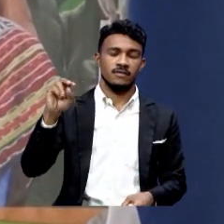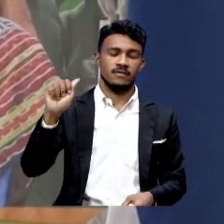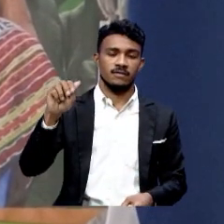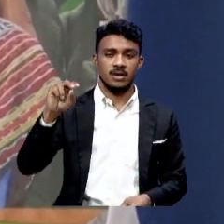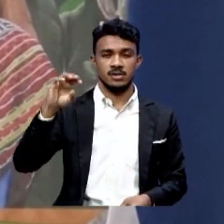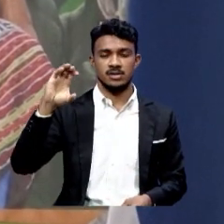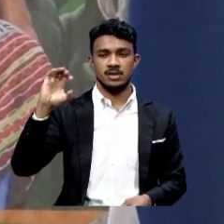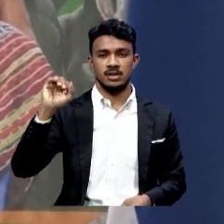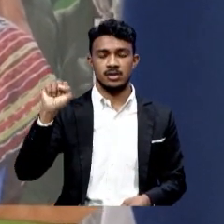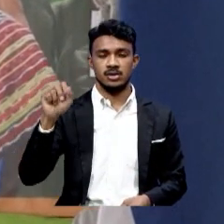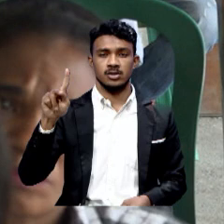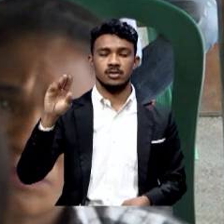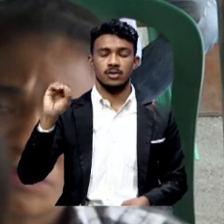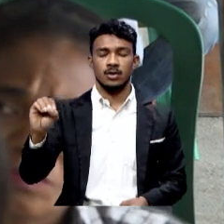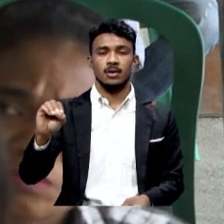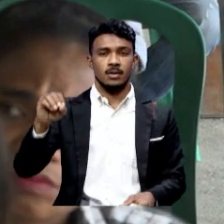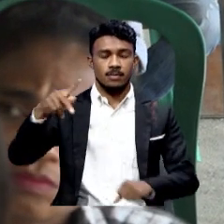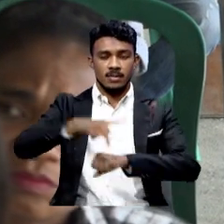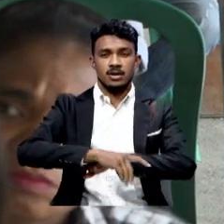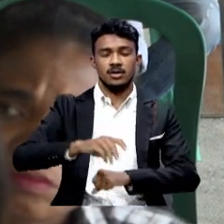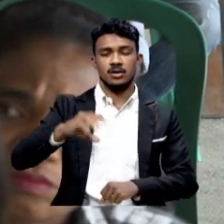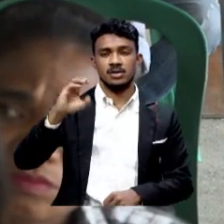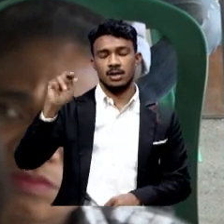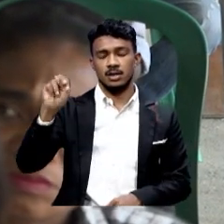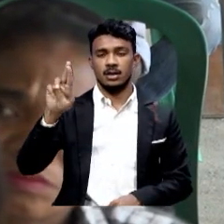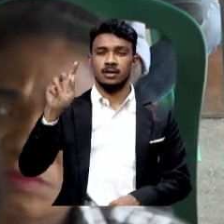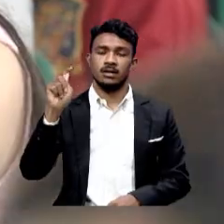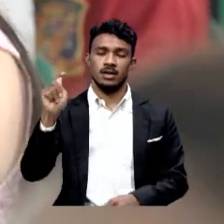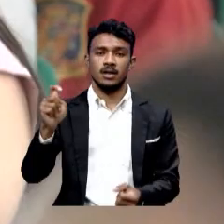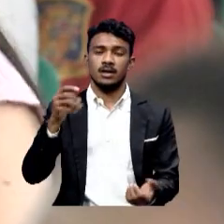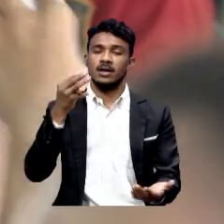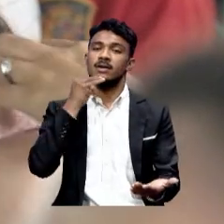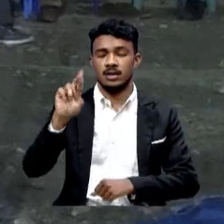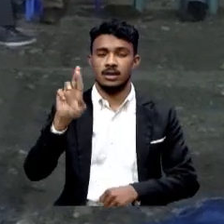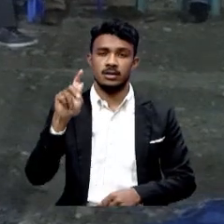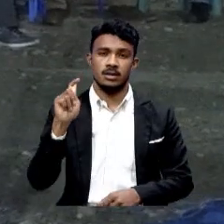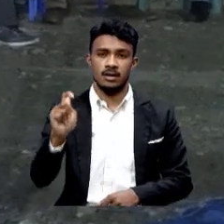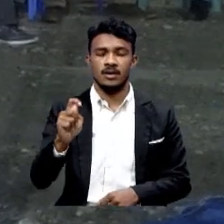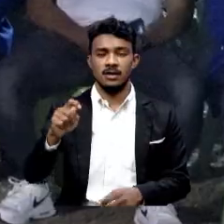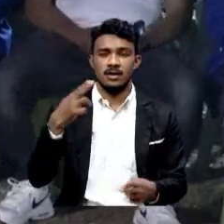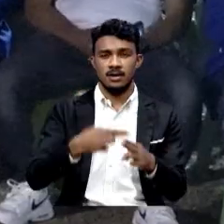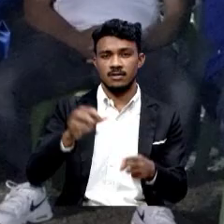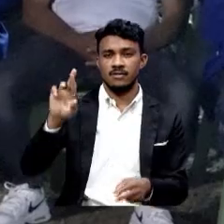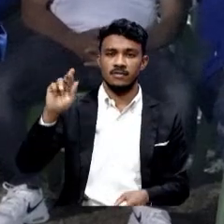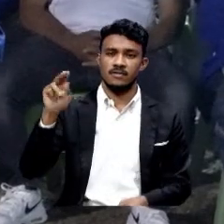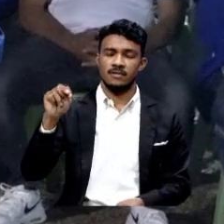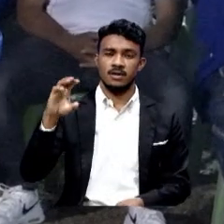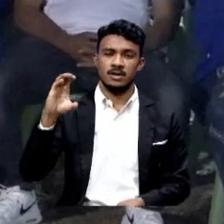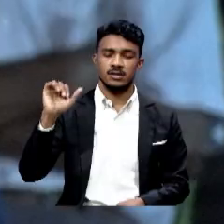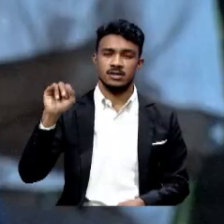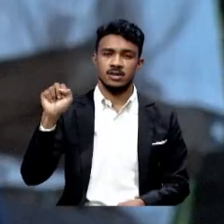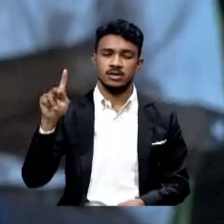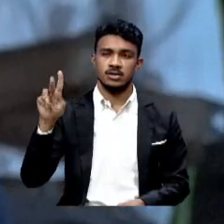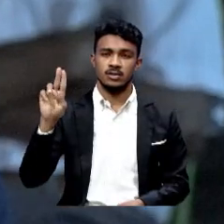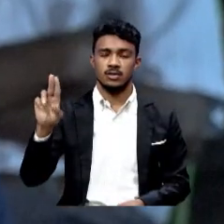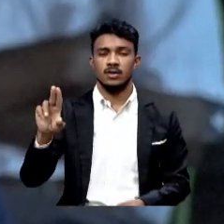Lihirakne hatou si Sekretário-Geral Partido CNRT, Francisco Calvo Adelay, yang visita ba Município Bobonaro, Rodi Halo Abertura